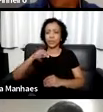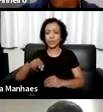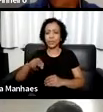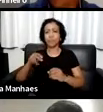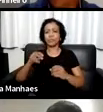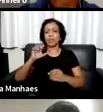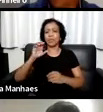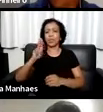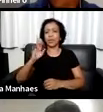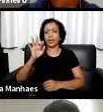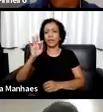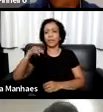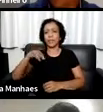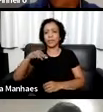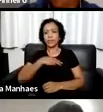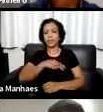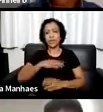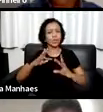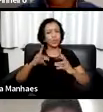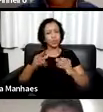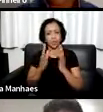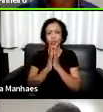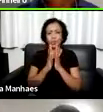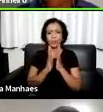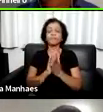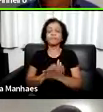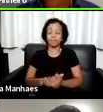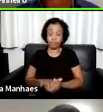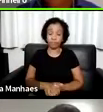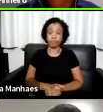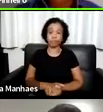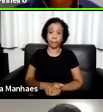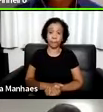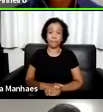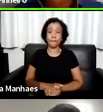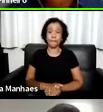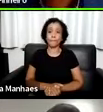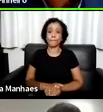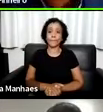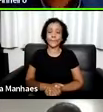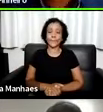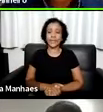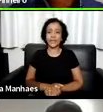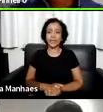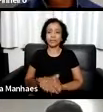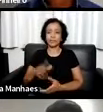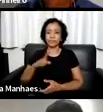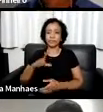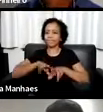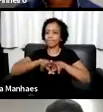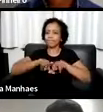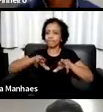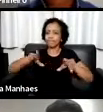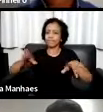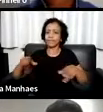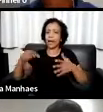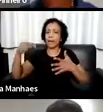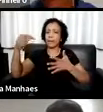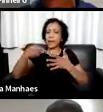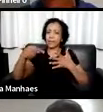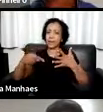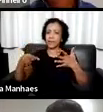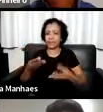Feminina e todas as organizações. Amém. Vários motivos, pastor Ciro. Não. Conseguiu muitos anotar motivos.